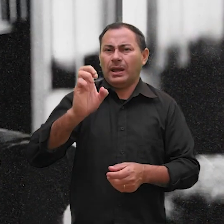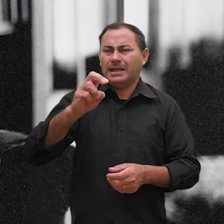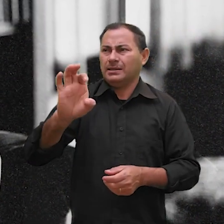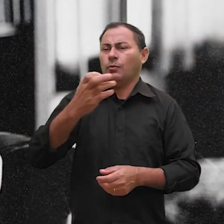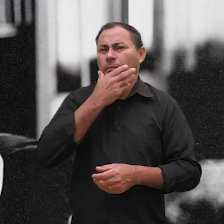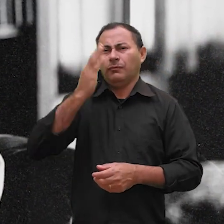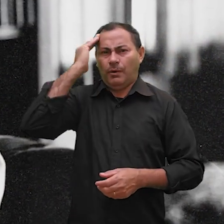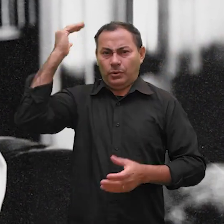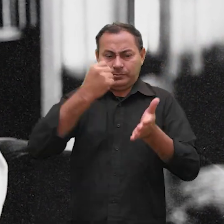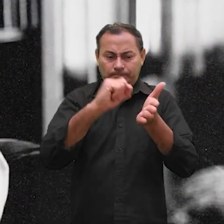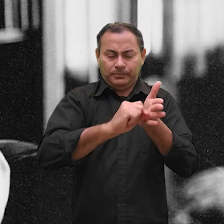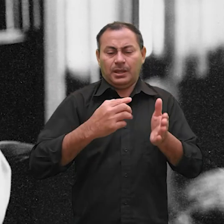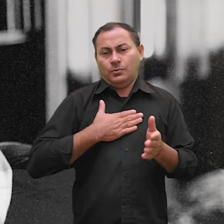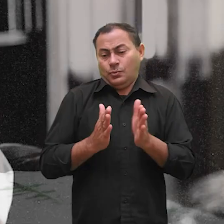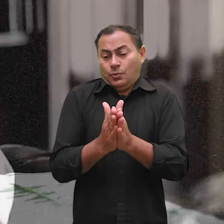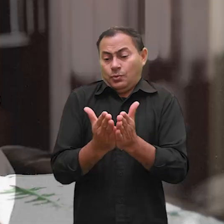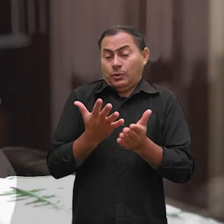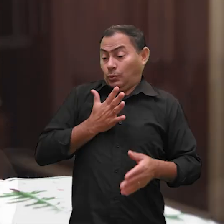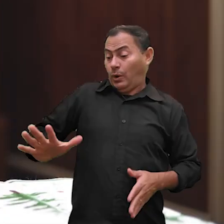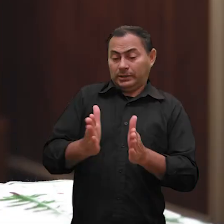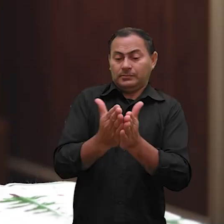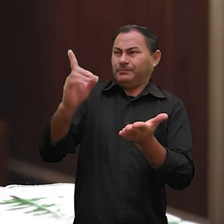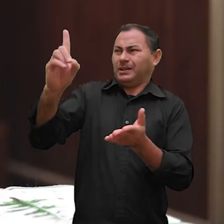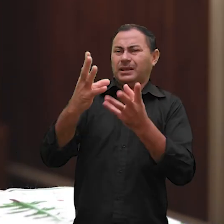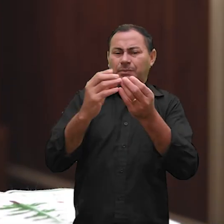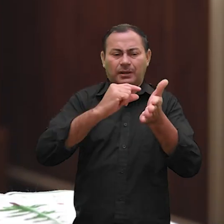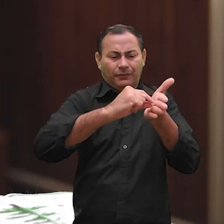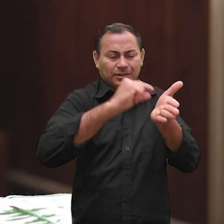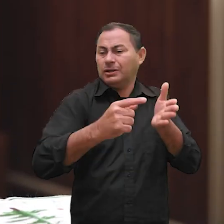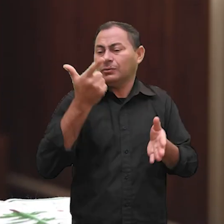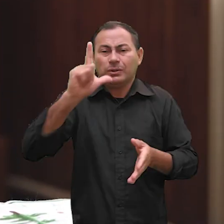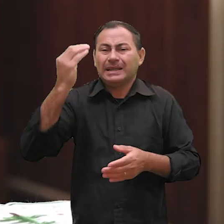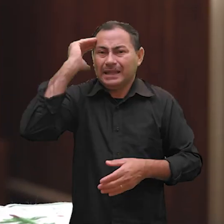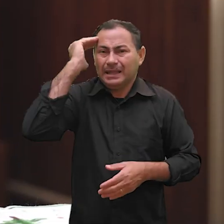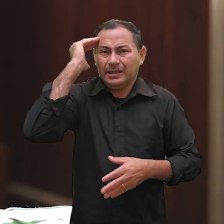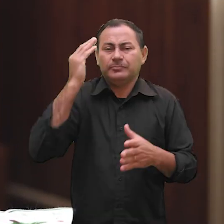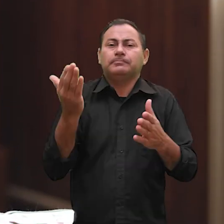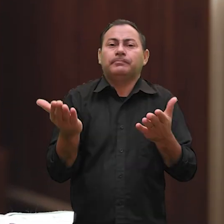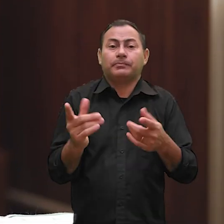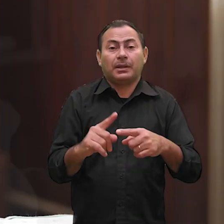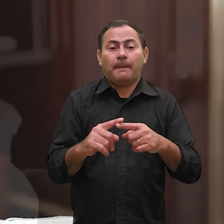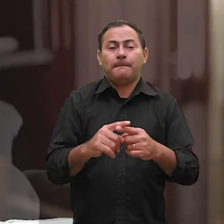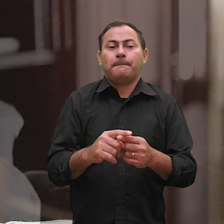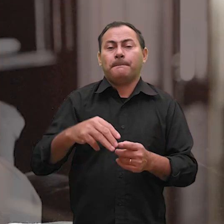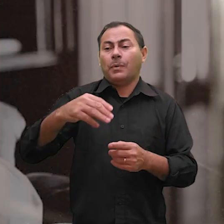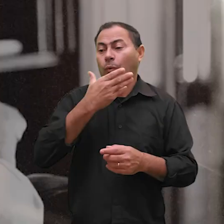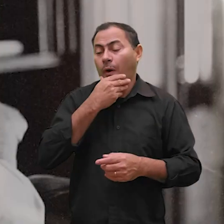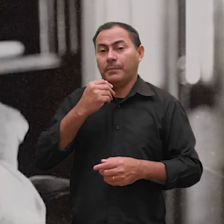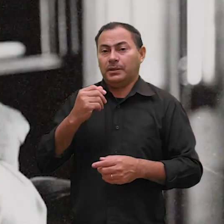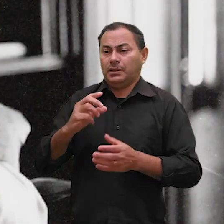o famoso escritor, eu não gosto da Bíblia porque ela está cheia de versículos que eu não consigo entender.